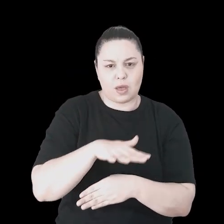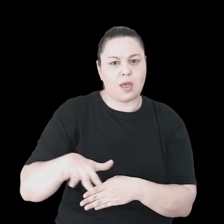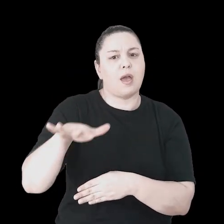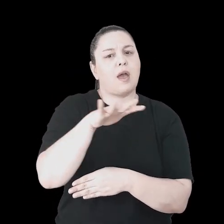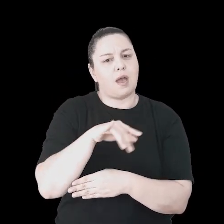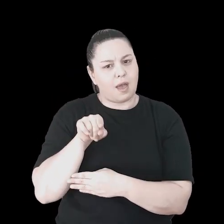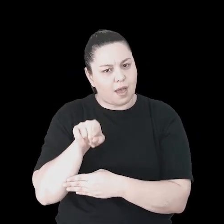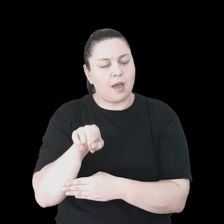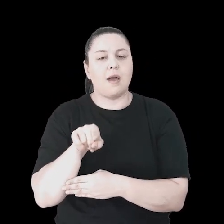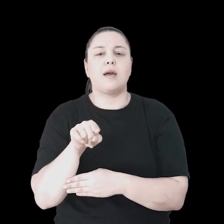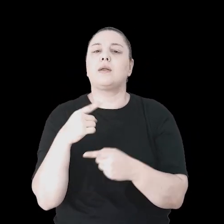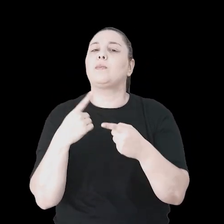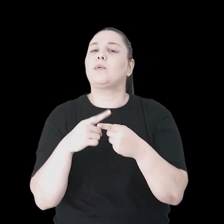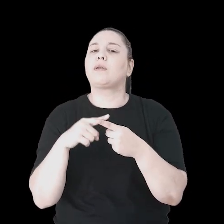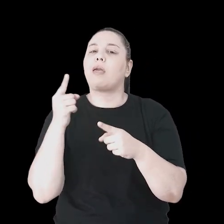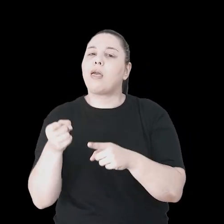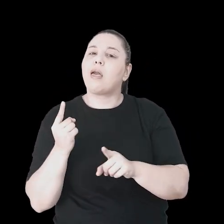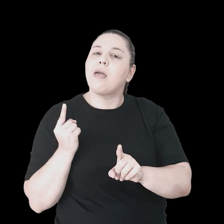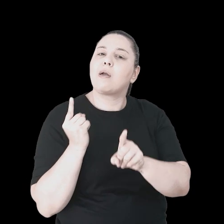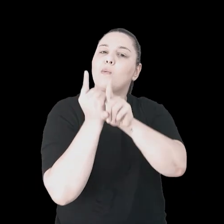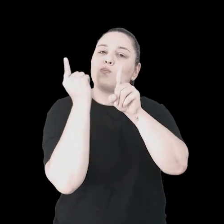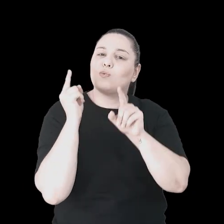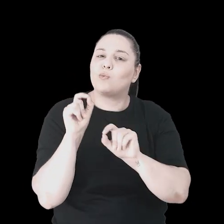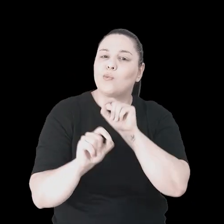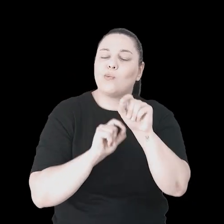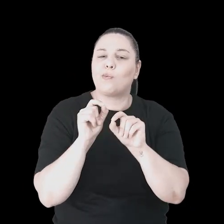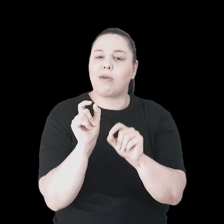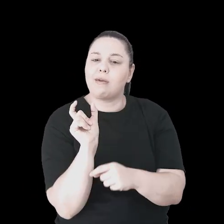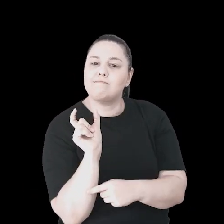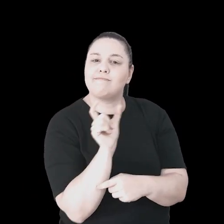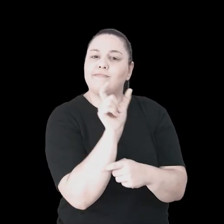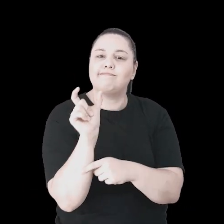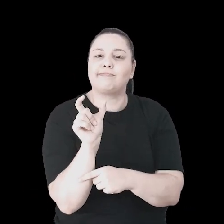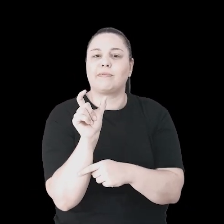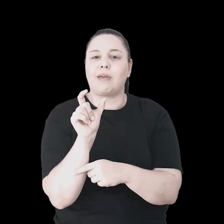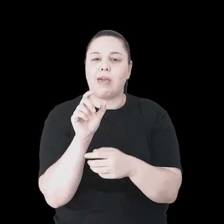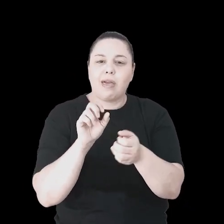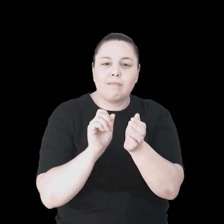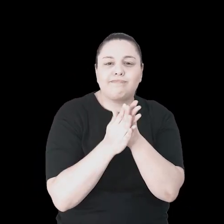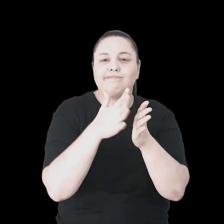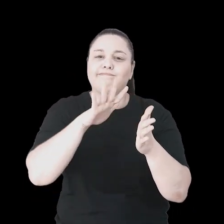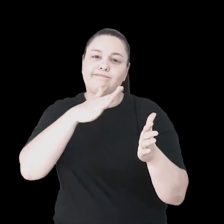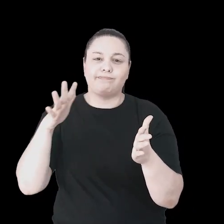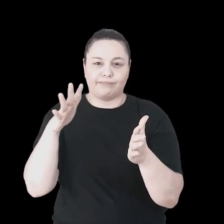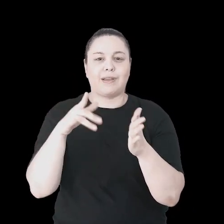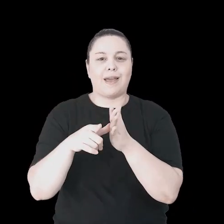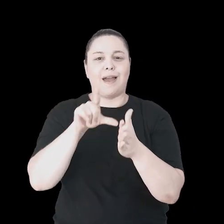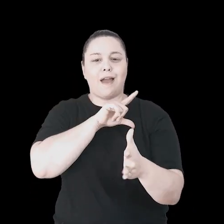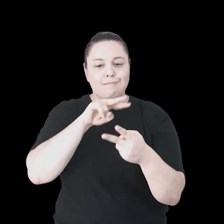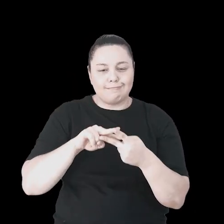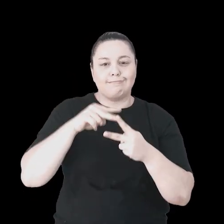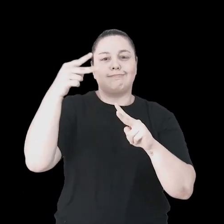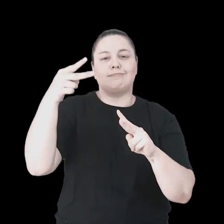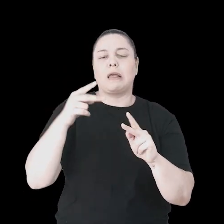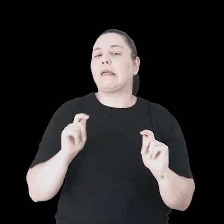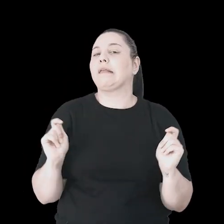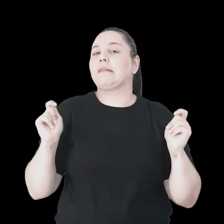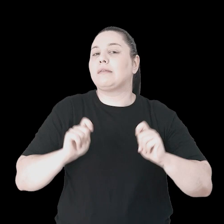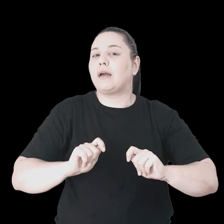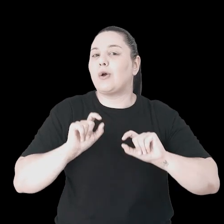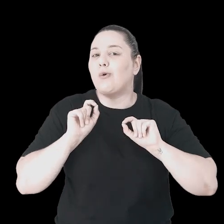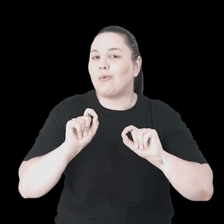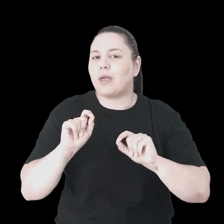campos da biologia celular e neurobiologia ao descobrir etiquetas fluorescentes geneticamente programáveis, permitindo assim